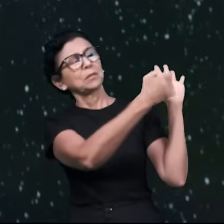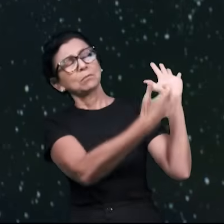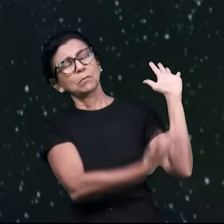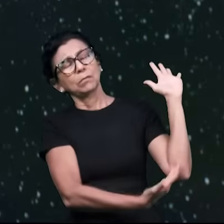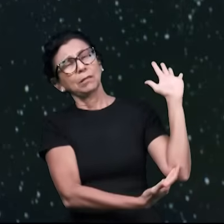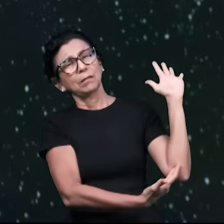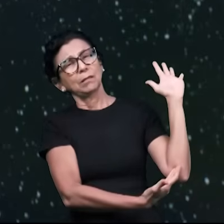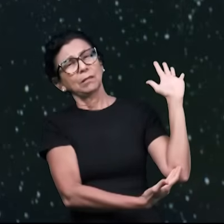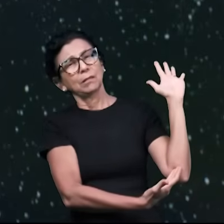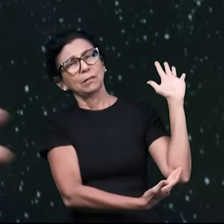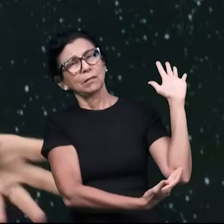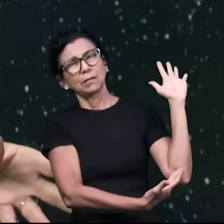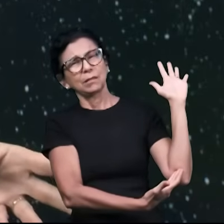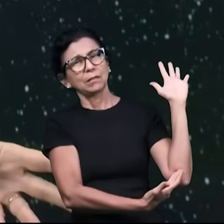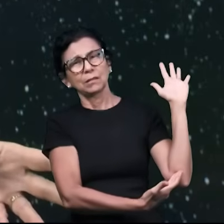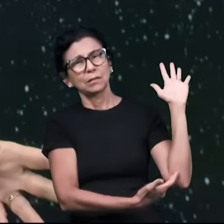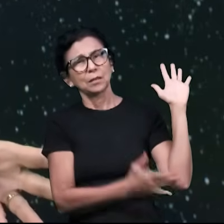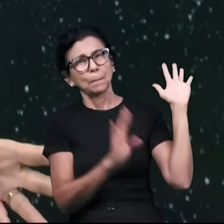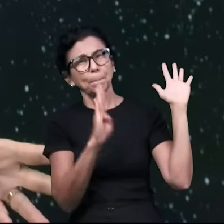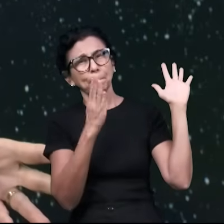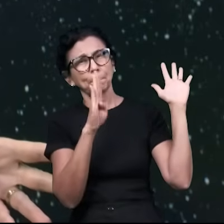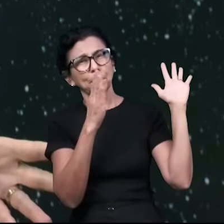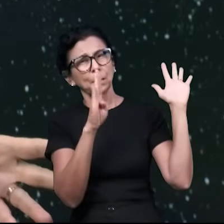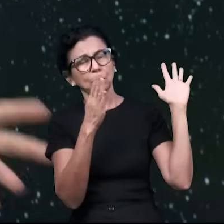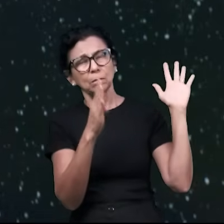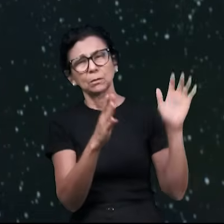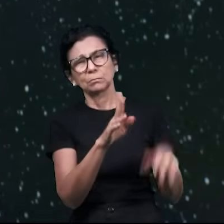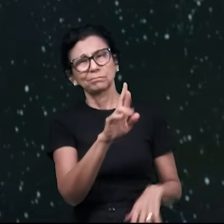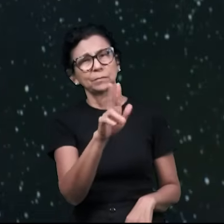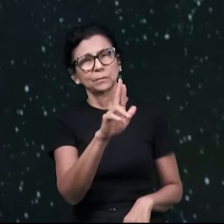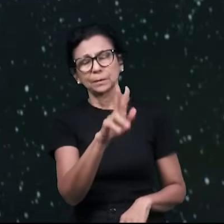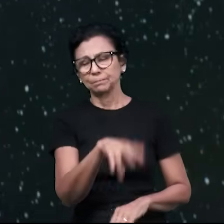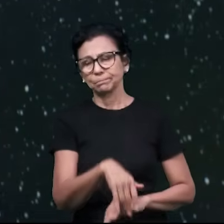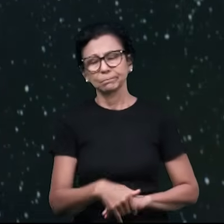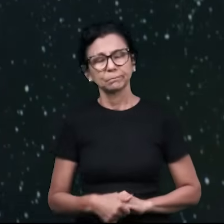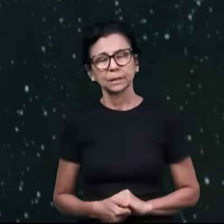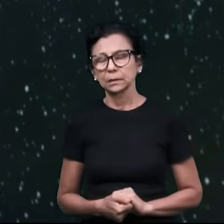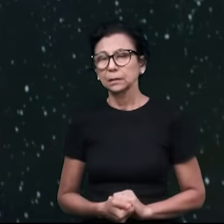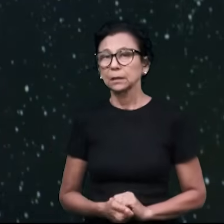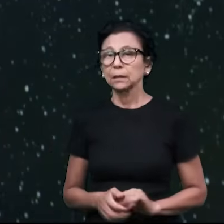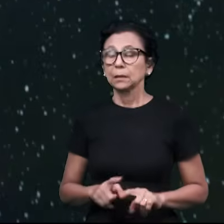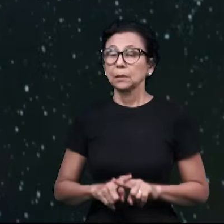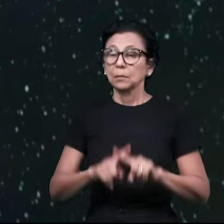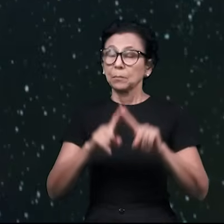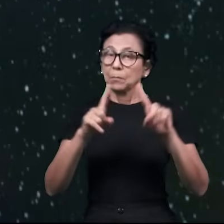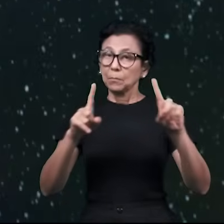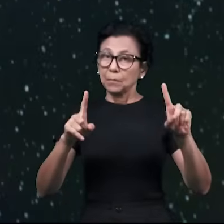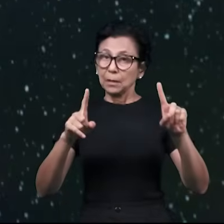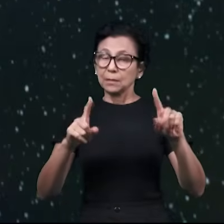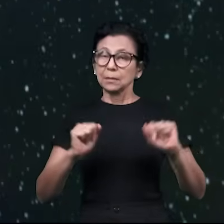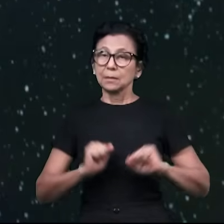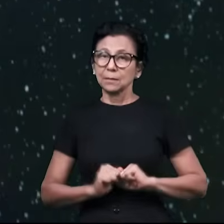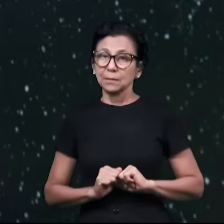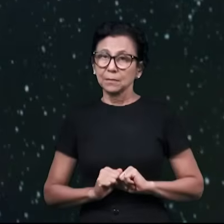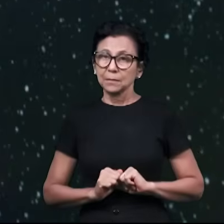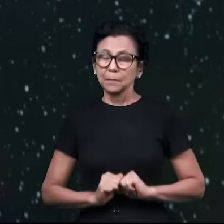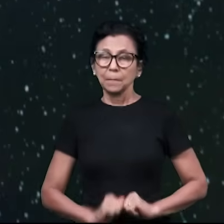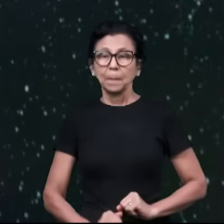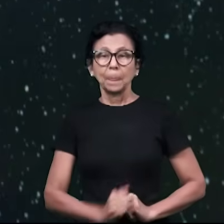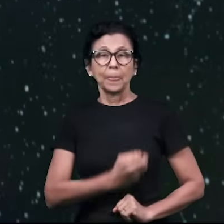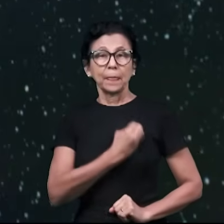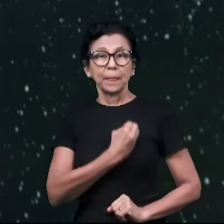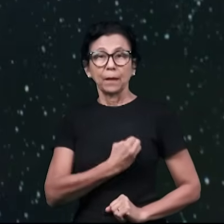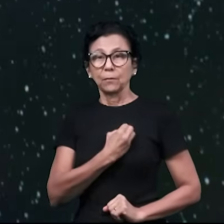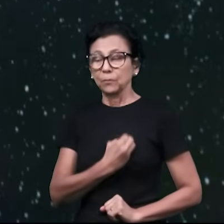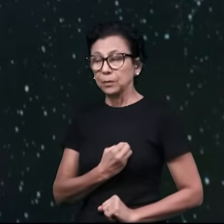referência material alguma a este respeito. Nós estamos falando da sua vida, da vida que